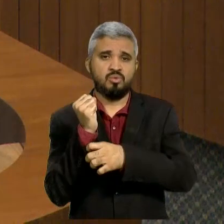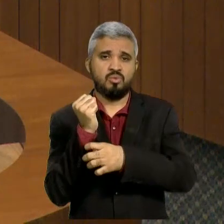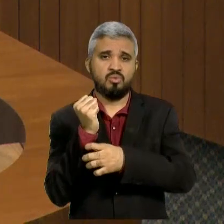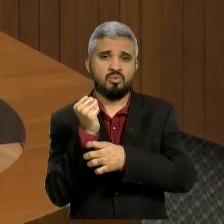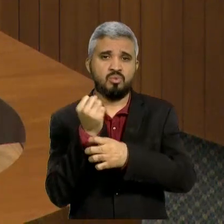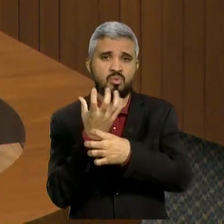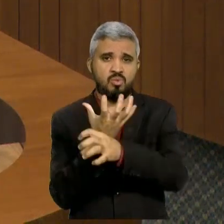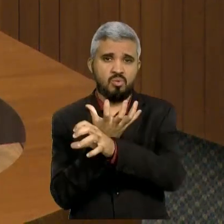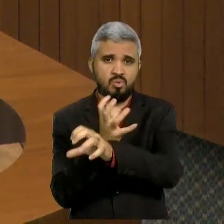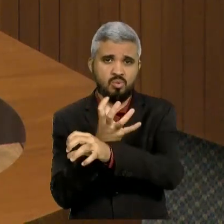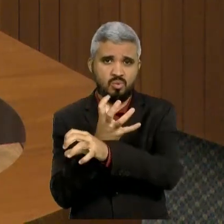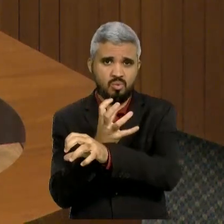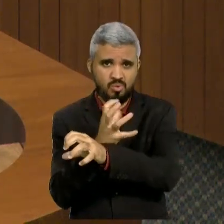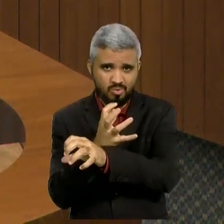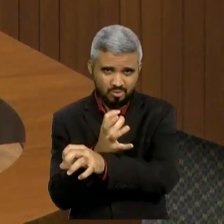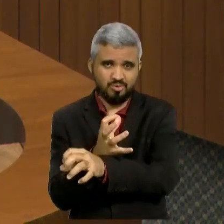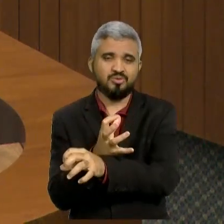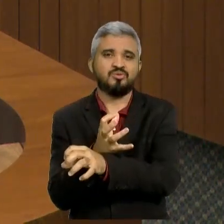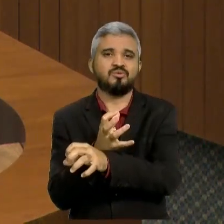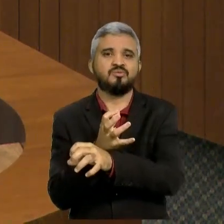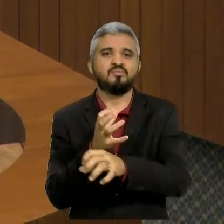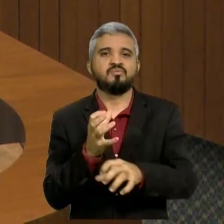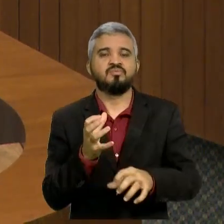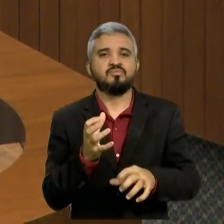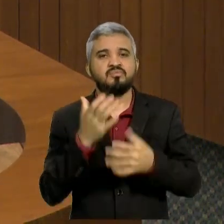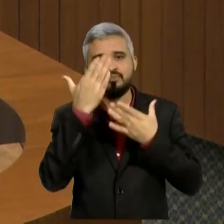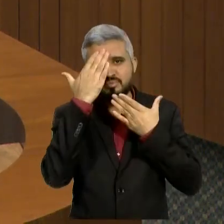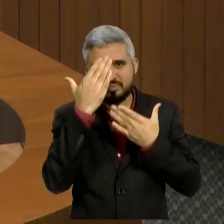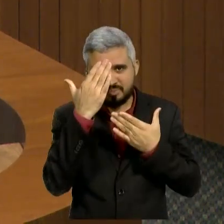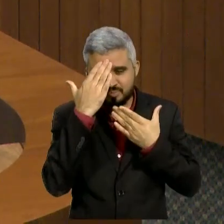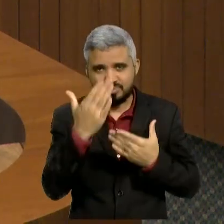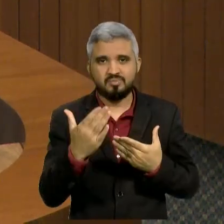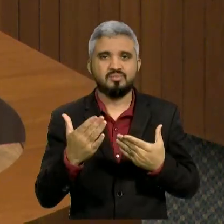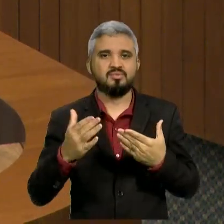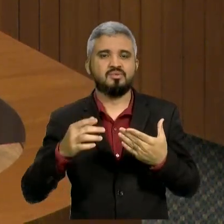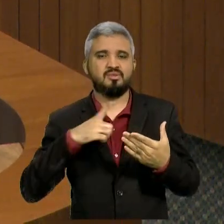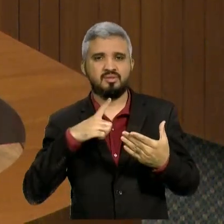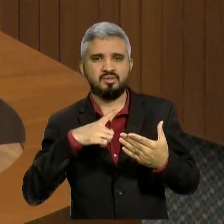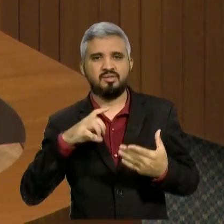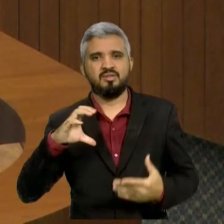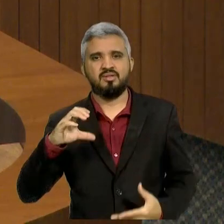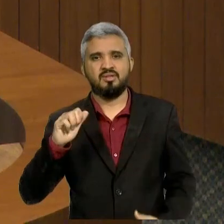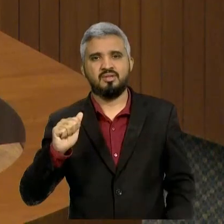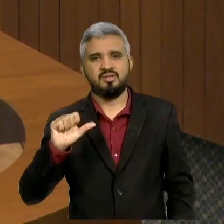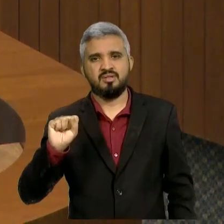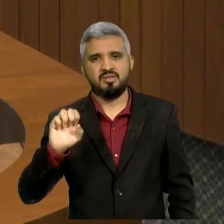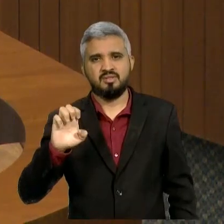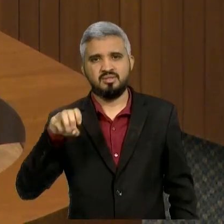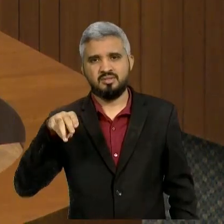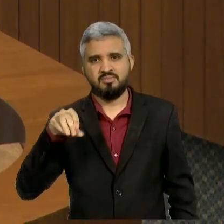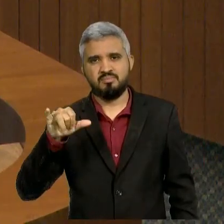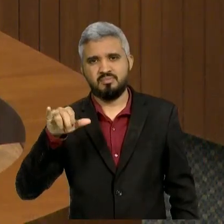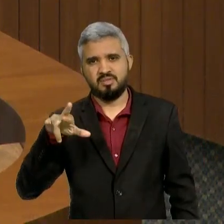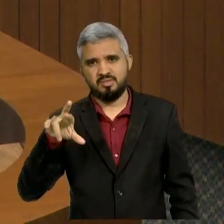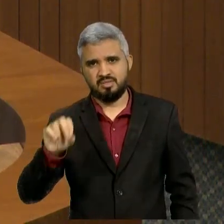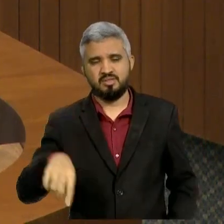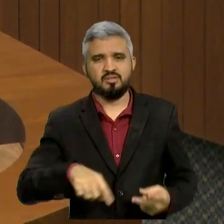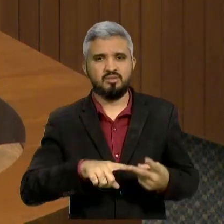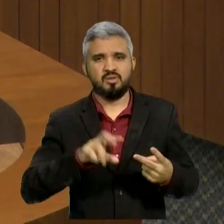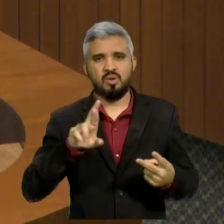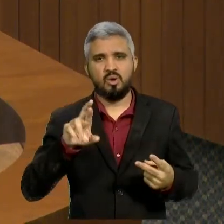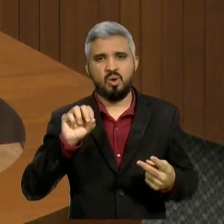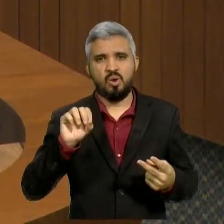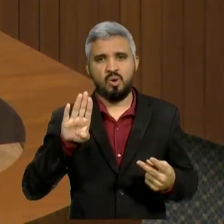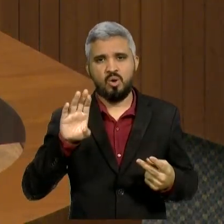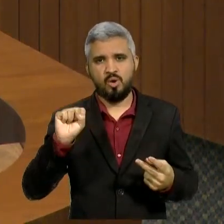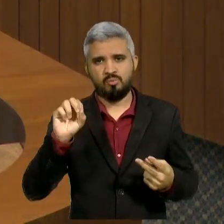contemporâneo também de Escola Dr André Casimiro que tem nos ajudar tem nos salvo ali nos atendimentos ao Dr Elias Holanda